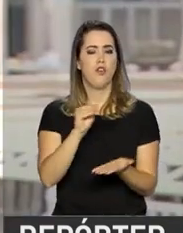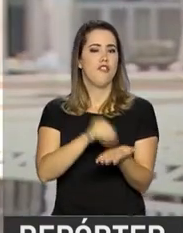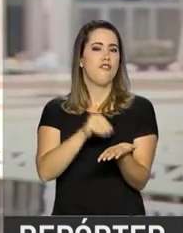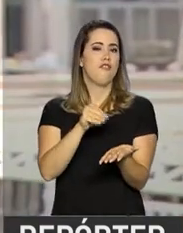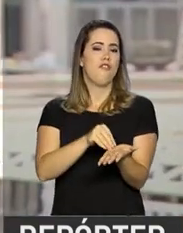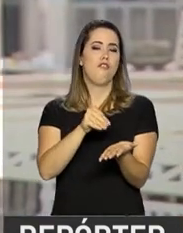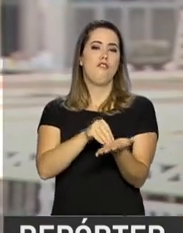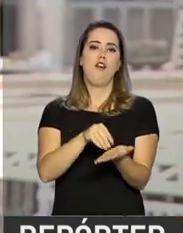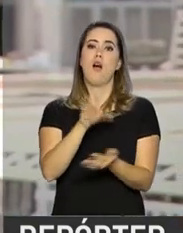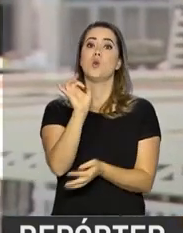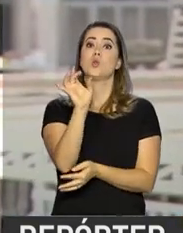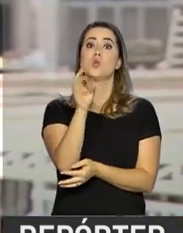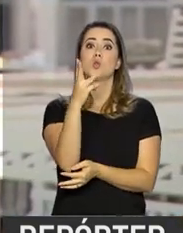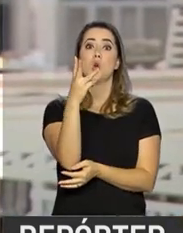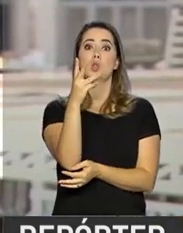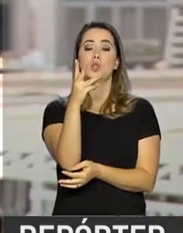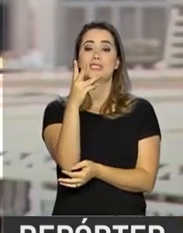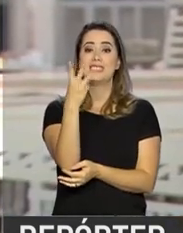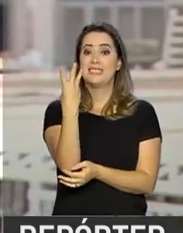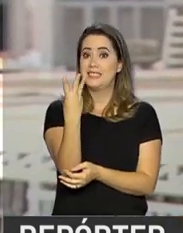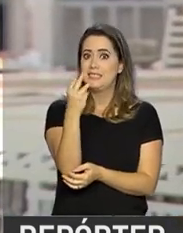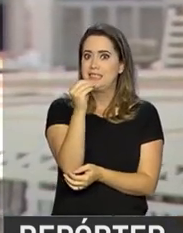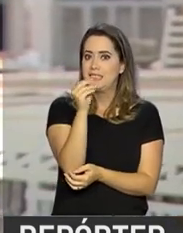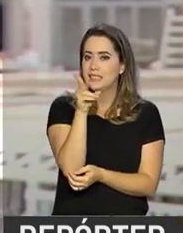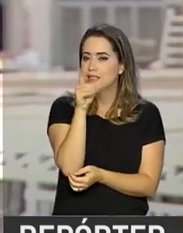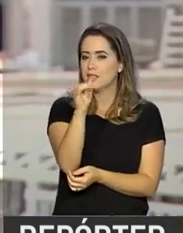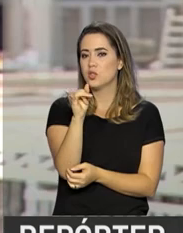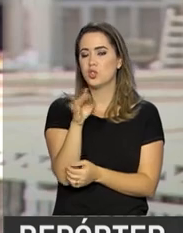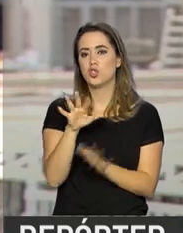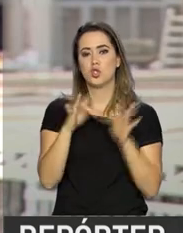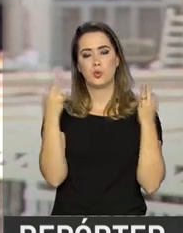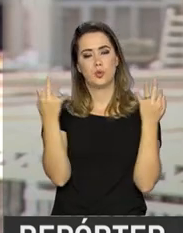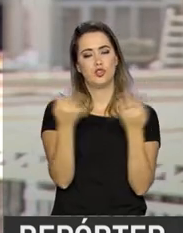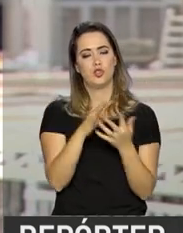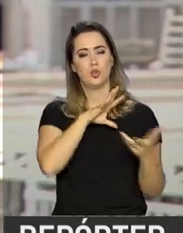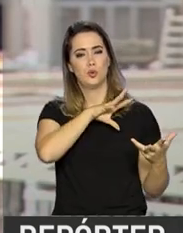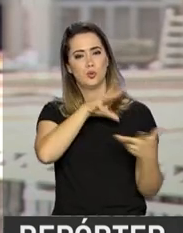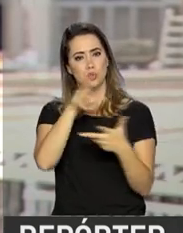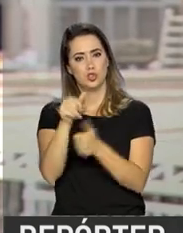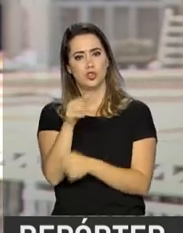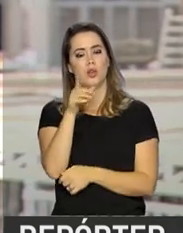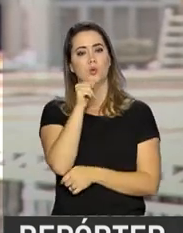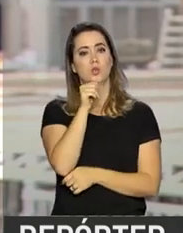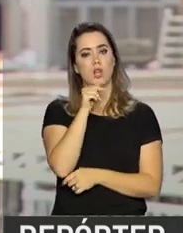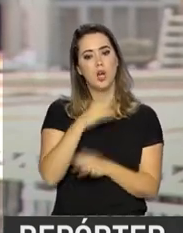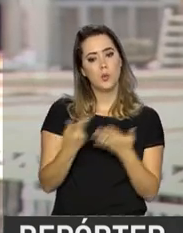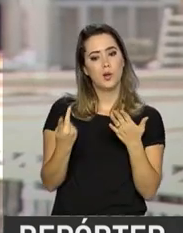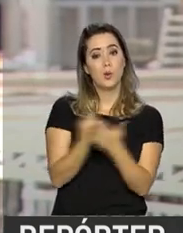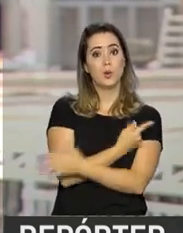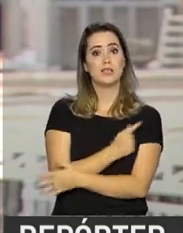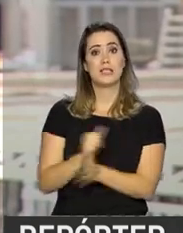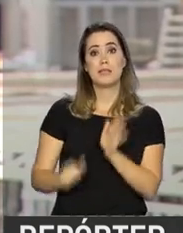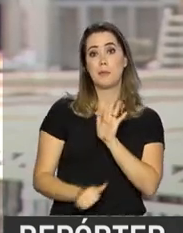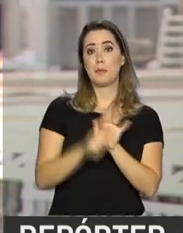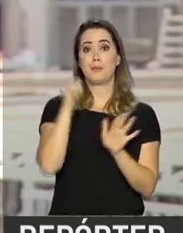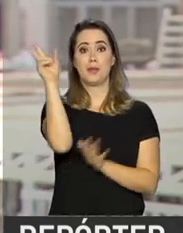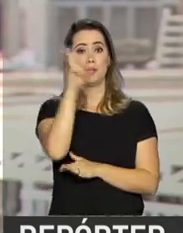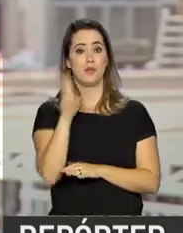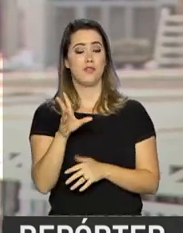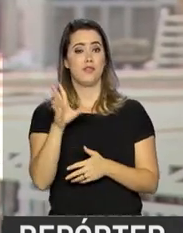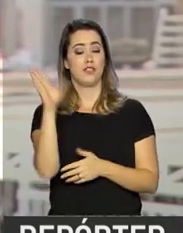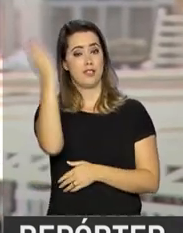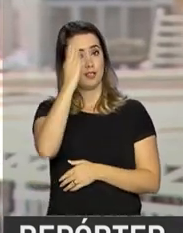exatamente 30 dias para o fórum mundial da água evento que acontece pela primeira vez no brasil eu estou